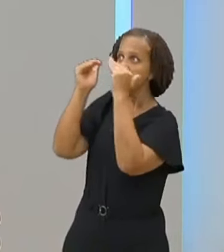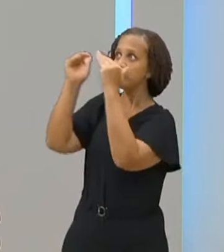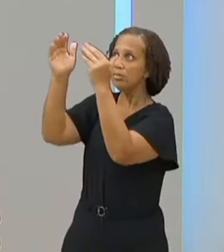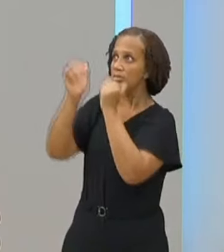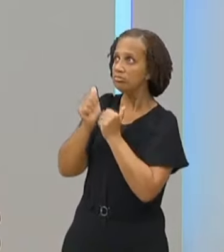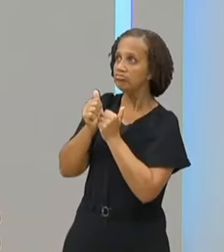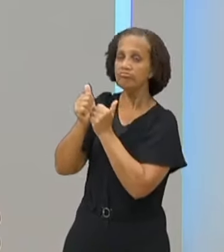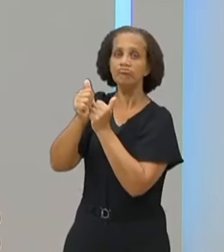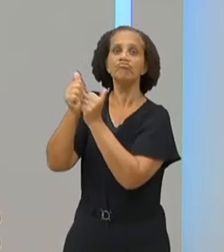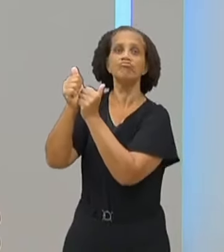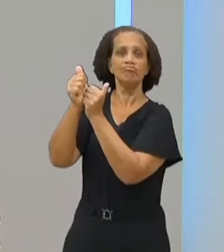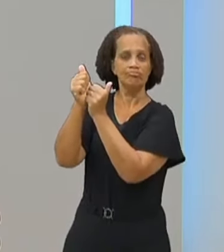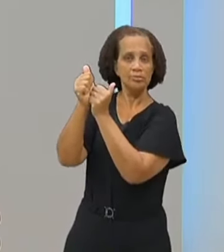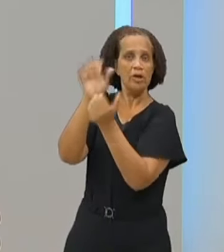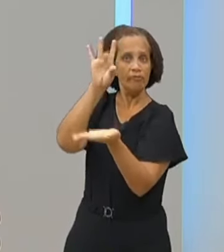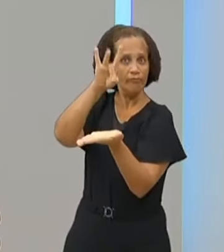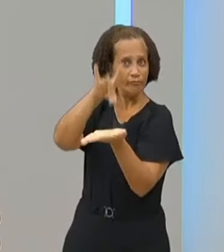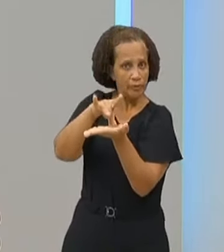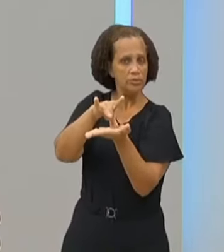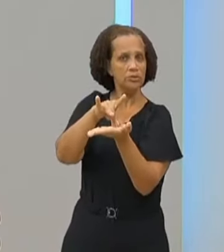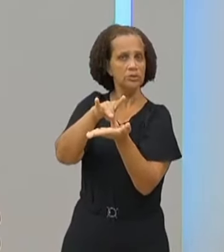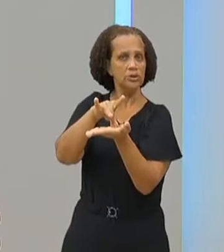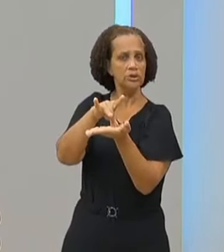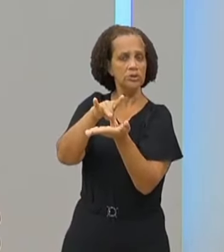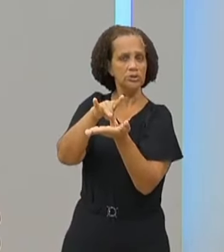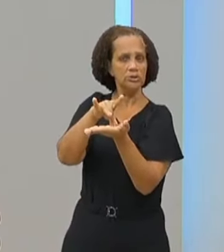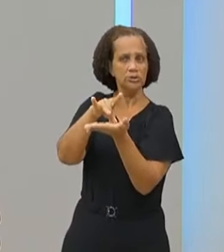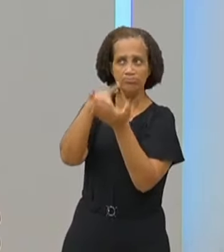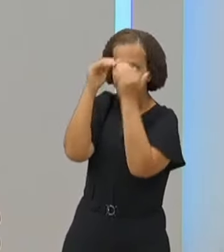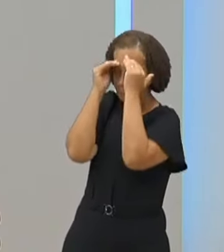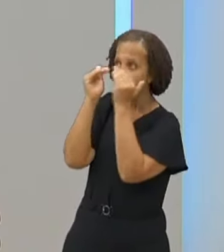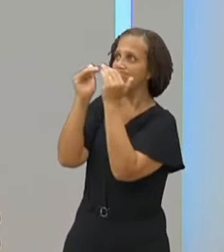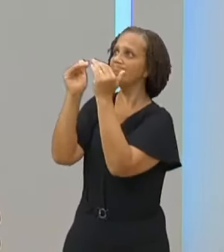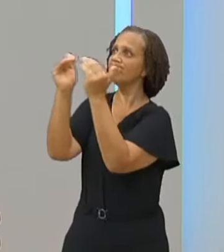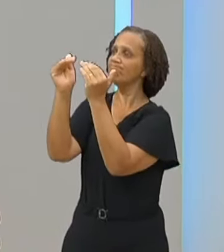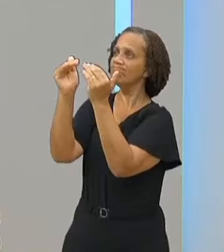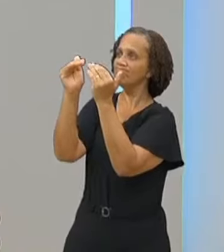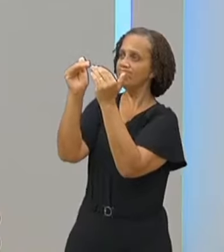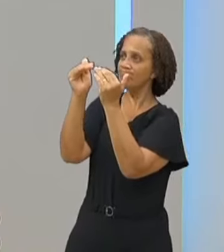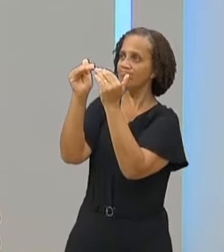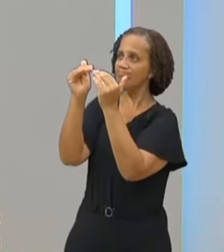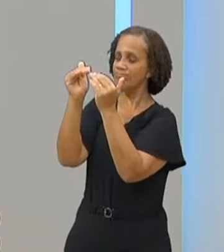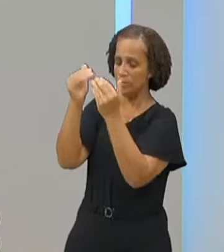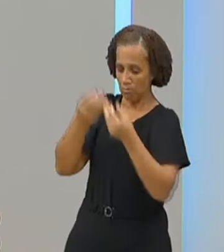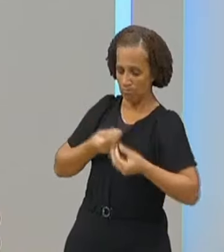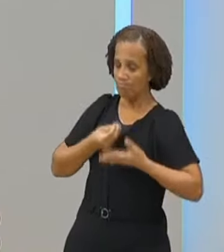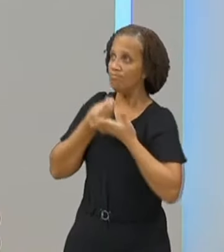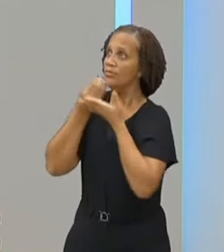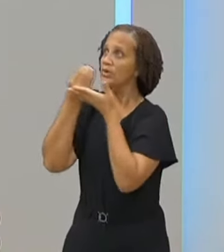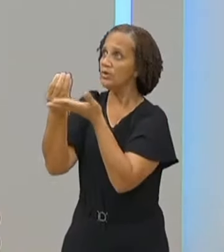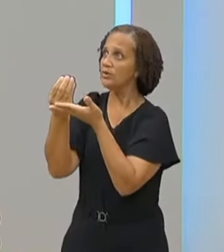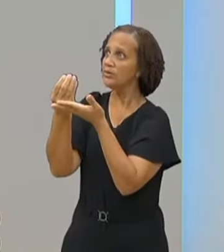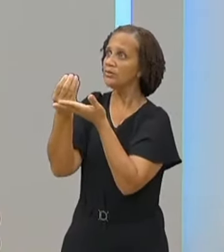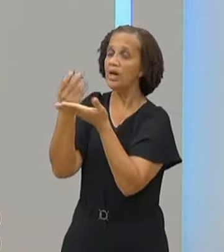de maneira verdadeira, de maneira devotada, entregando-se completamente a